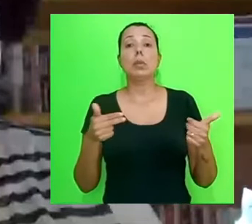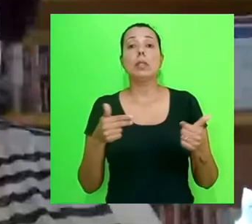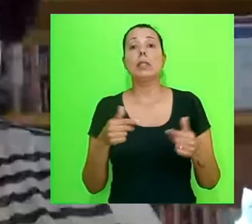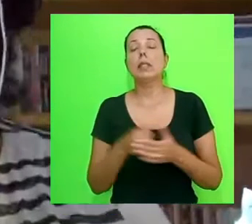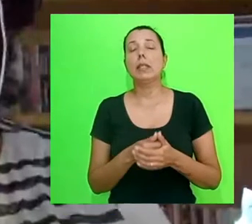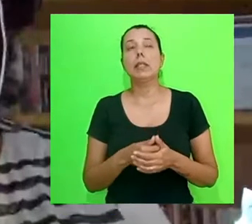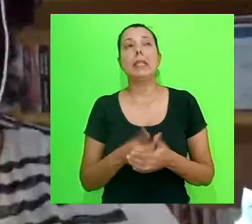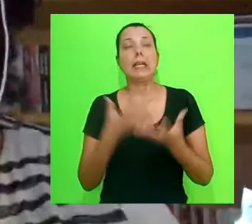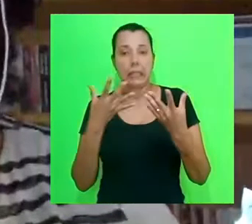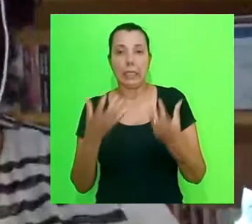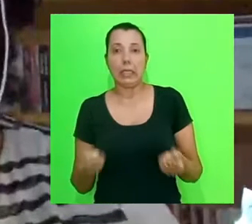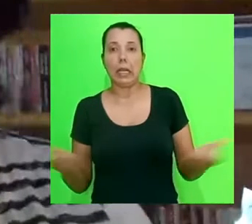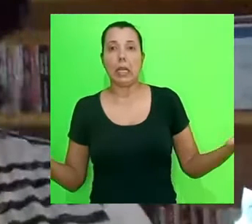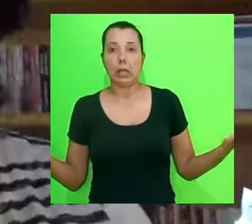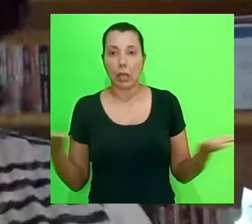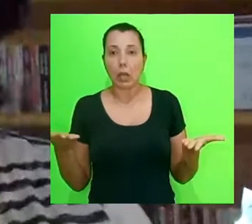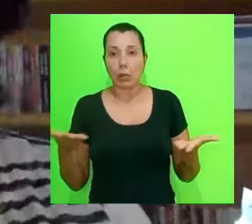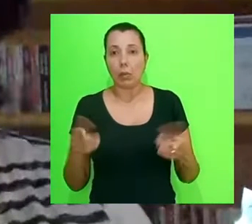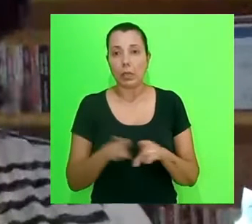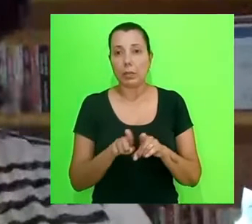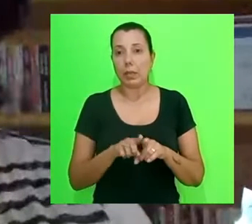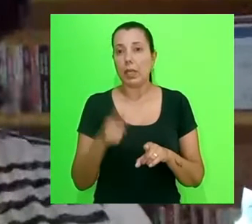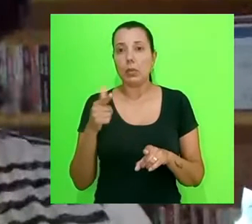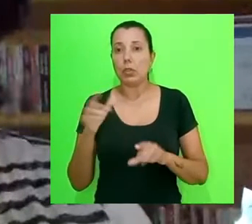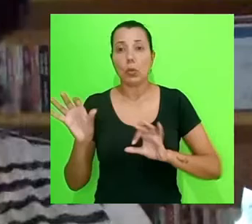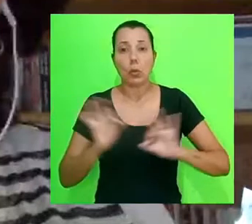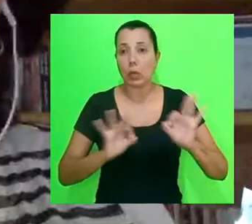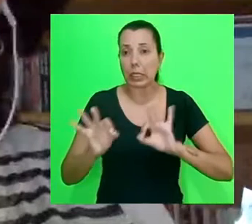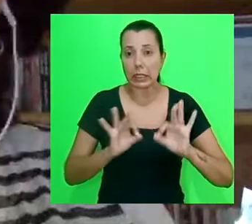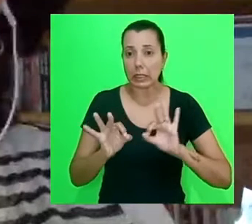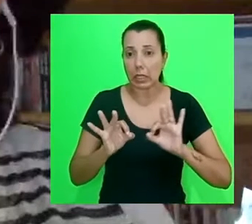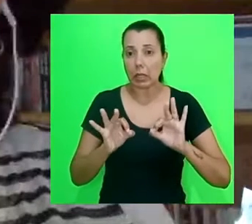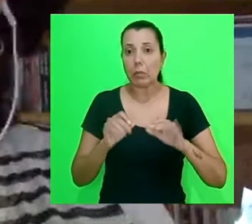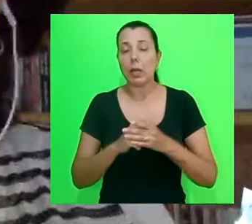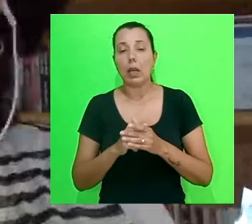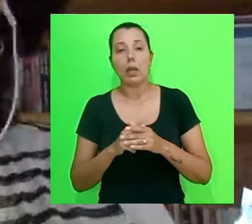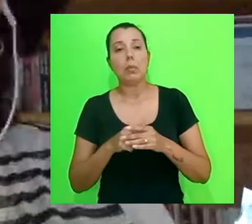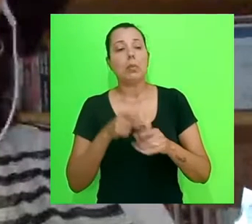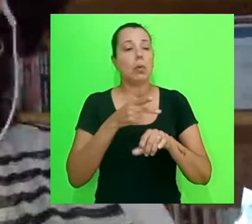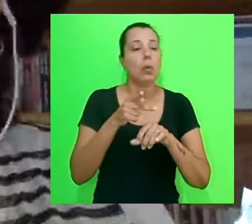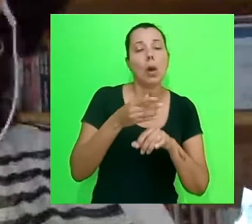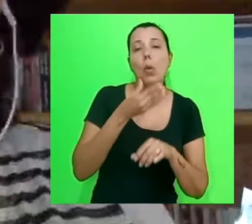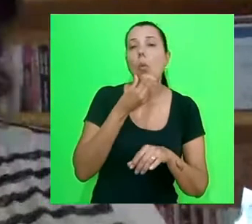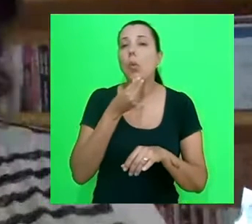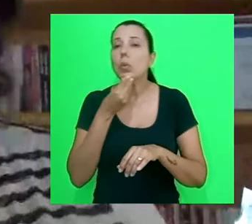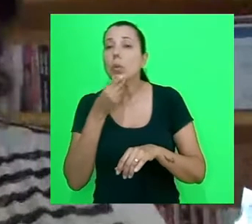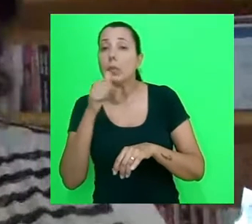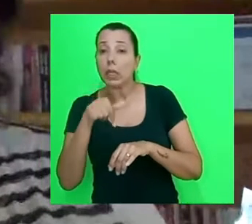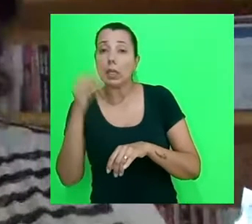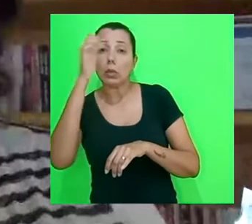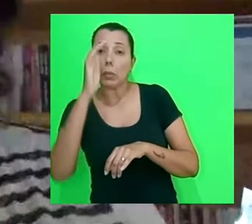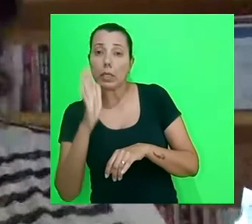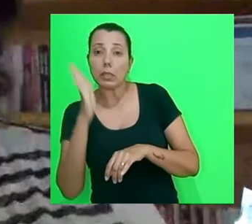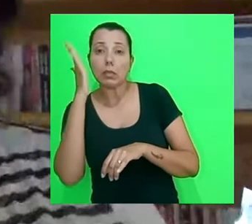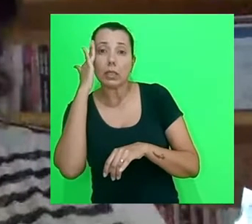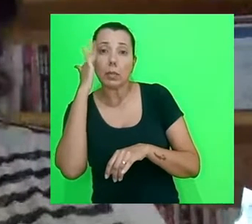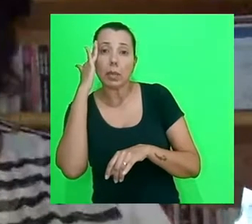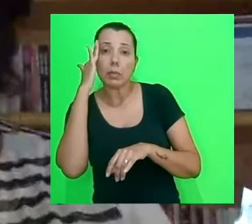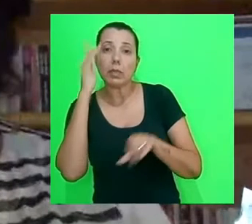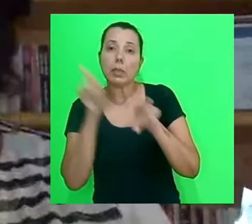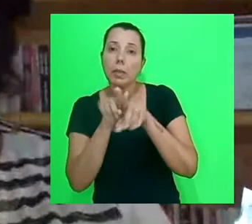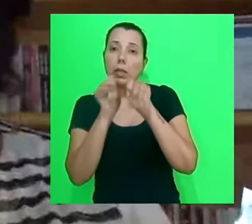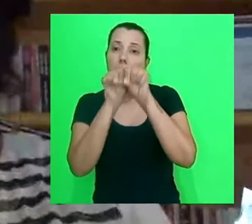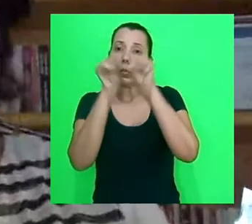com muita gente, né, com excesso de pessoas. Uma das saídas tomadas foi a contratação de serviços,